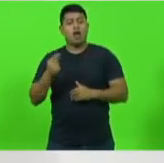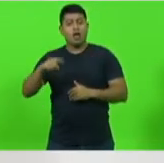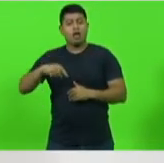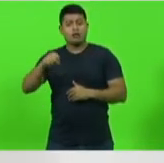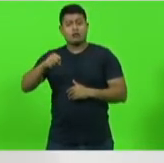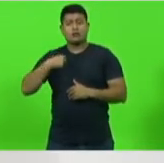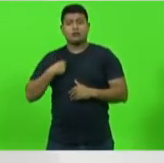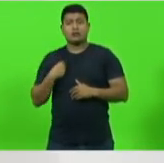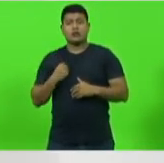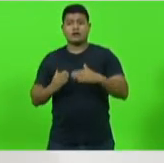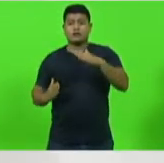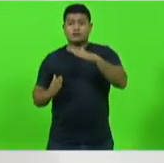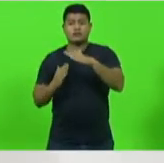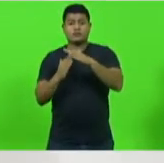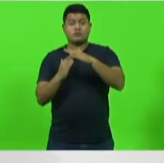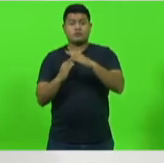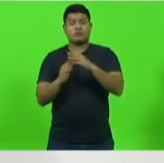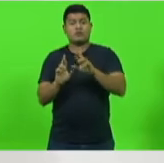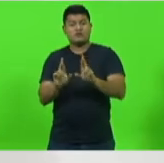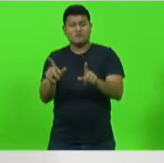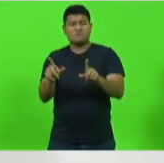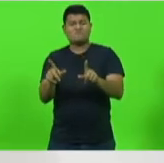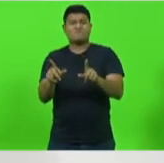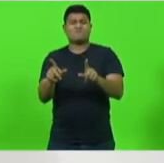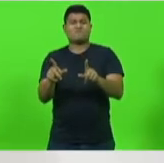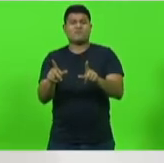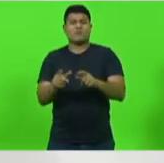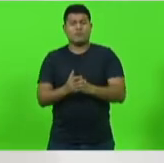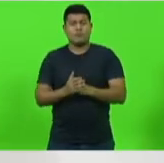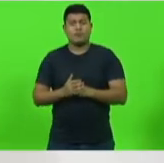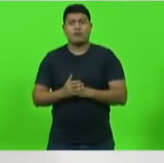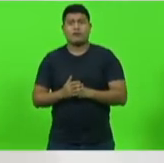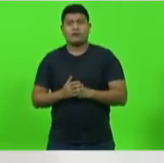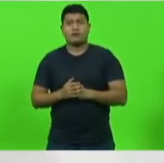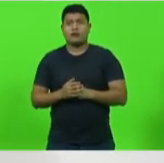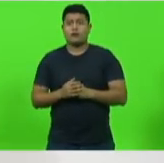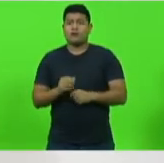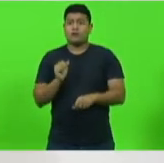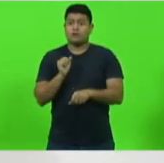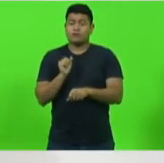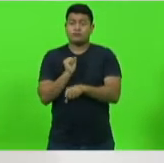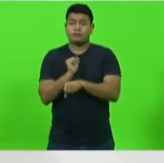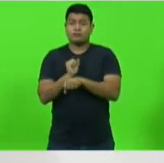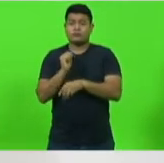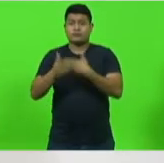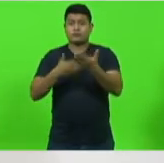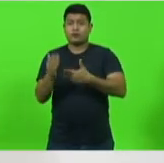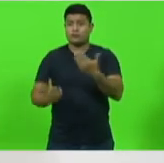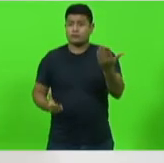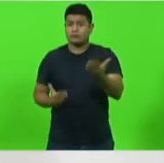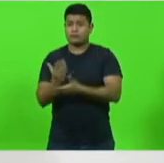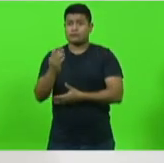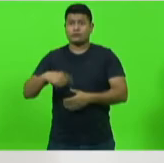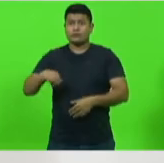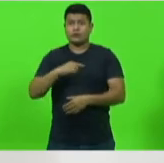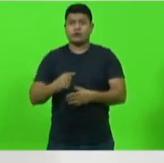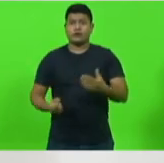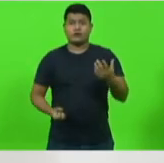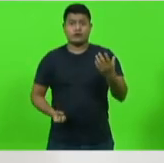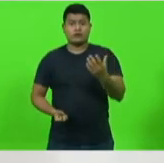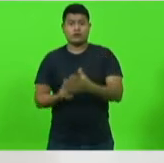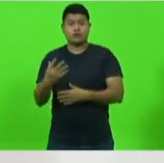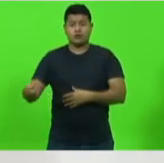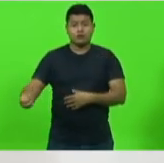espero, sinceramente, que nos próximos momentos nós possamos aprovar esse reajuste linear. Nós acabamos de criar novos ricos em